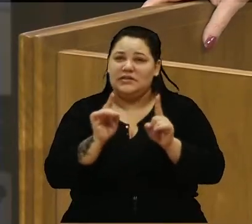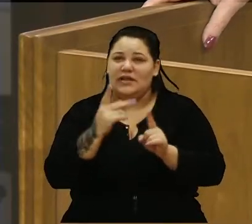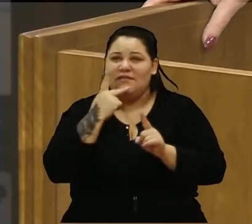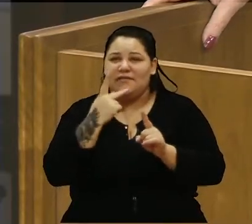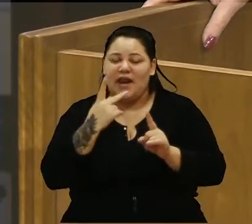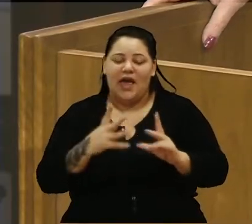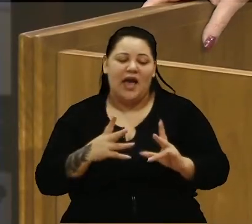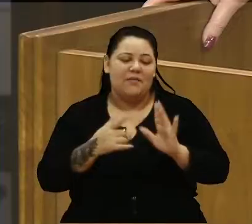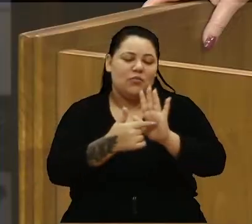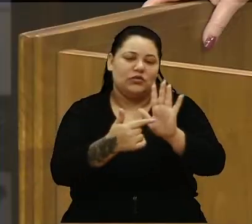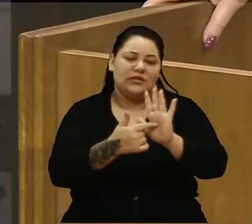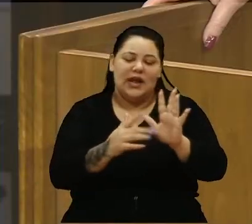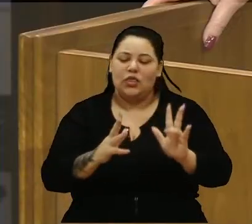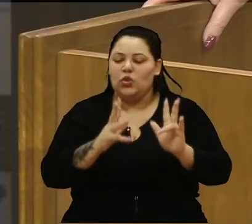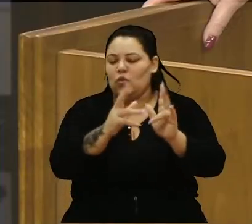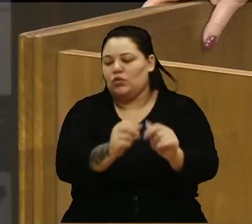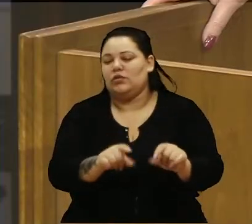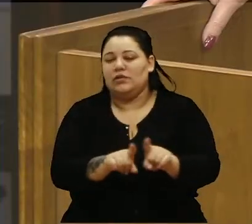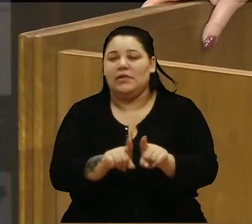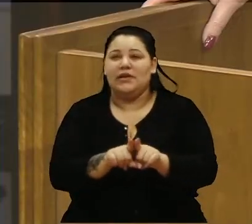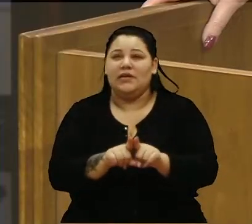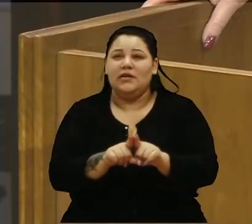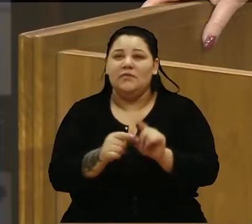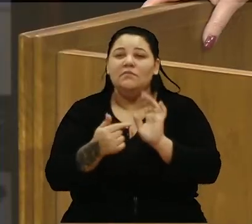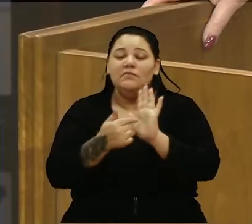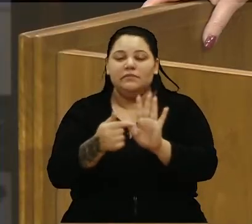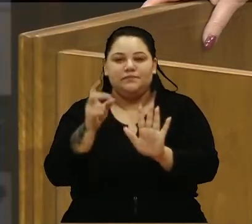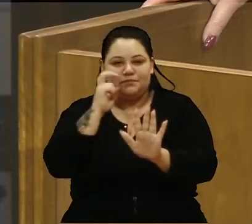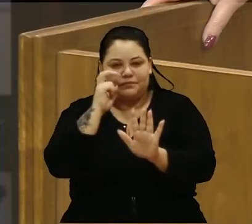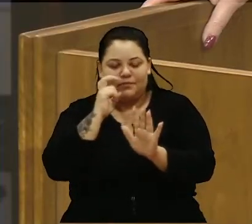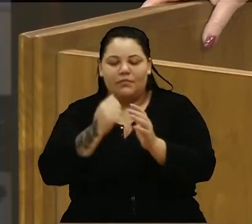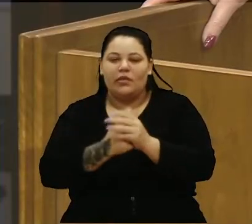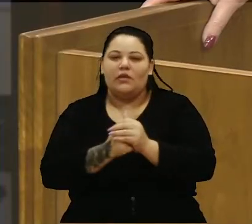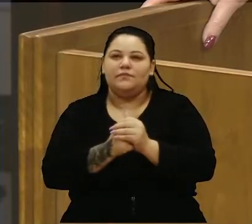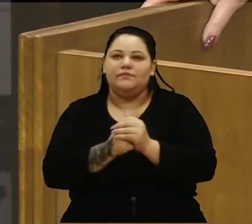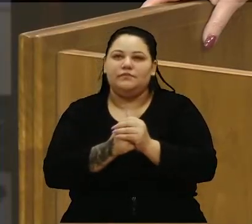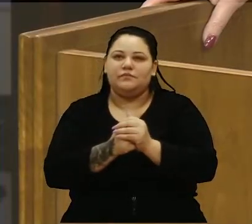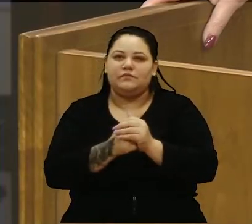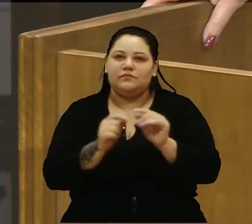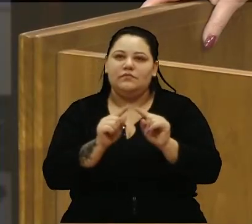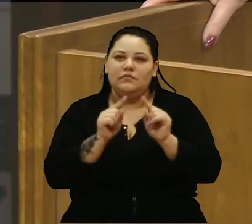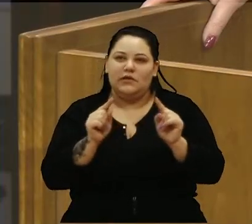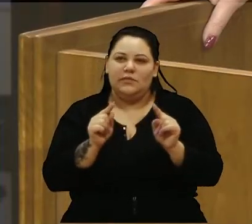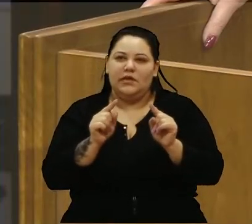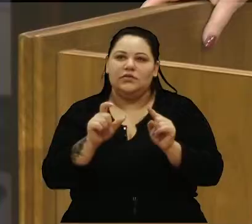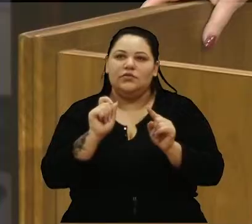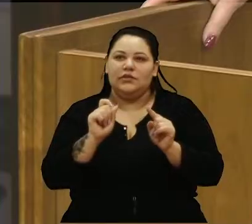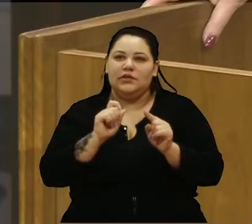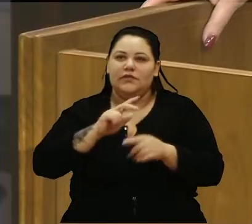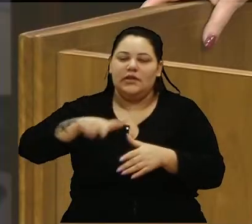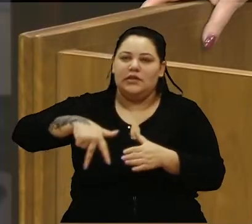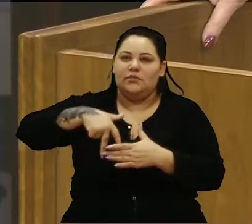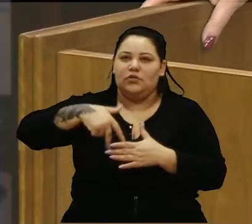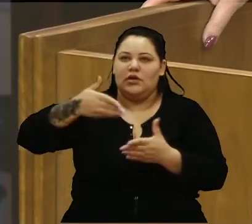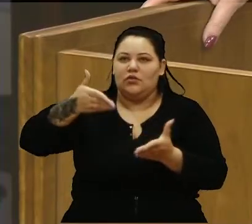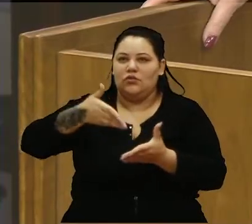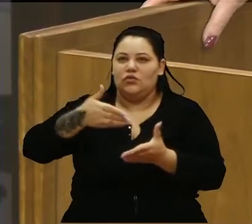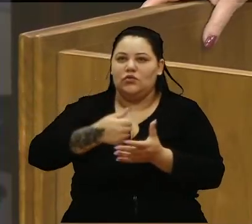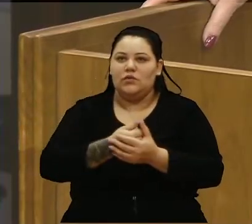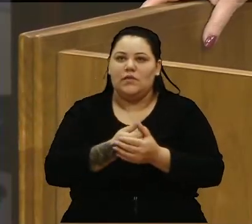mostrar as imagens, vou mostrar ainda na quinta-feira, mas o que me fez eu falar hoje foi